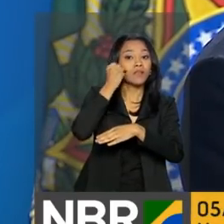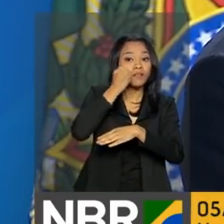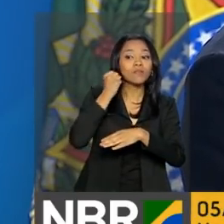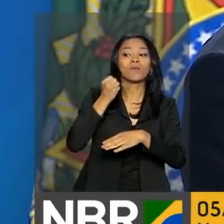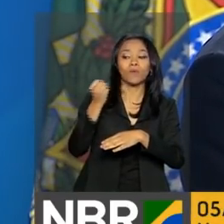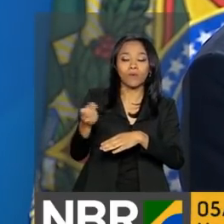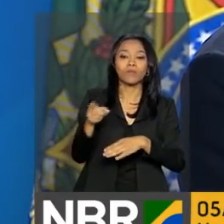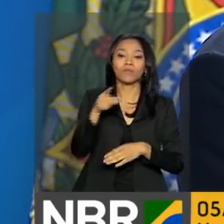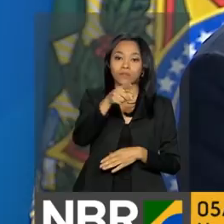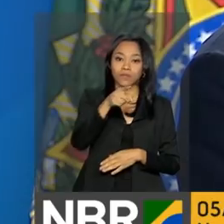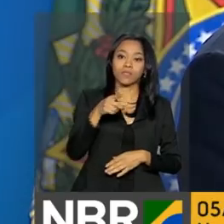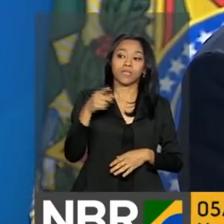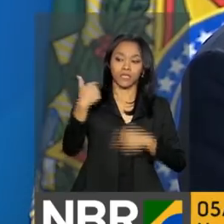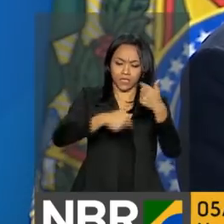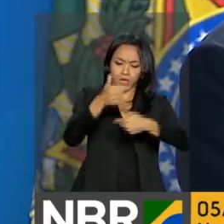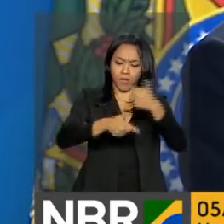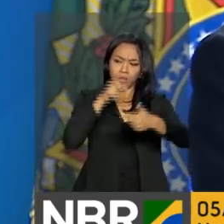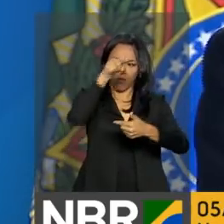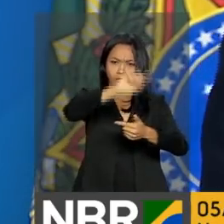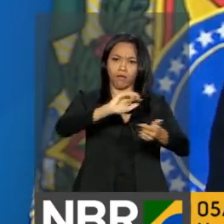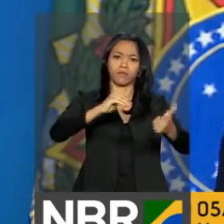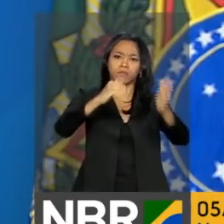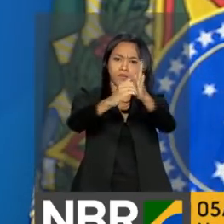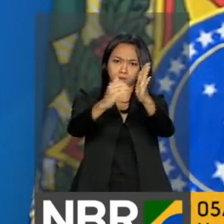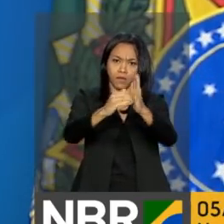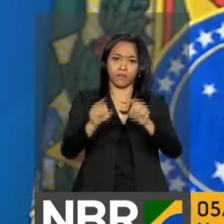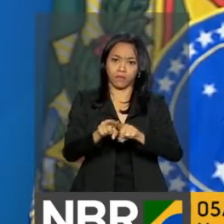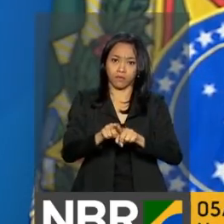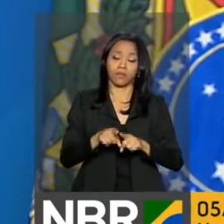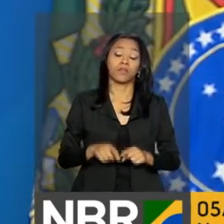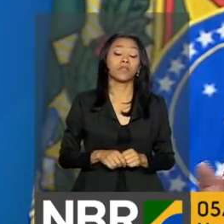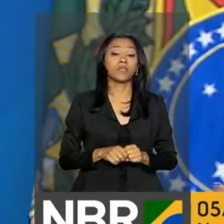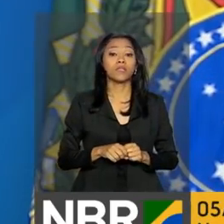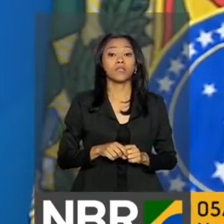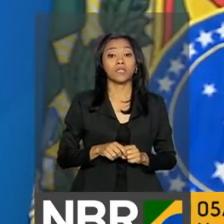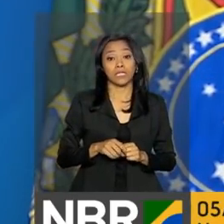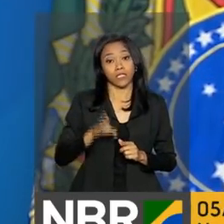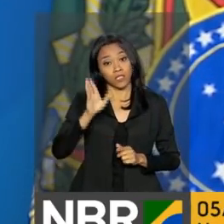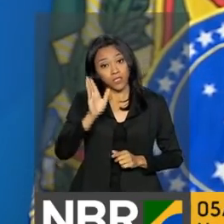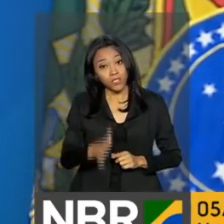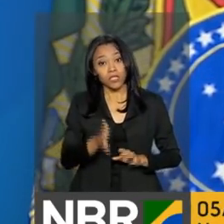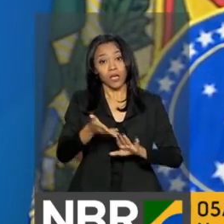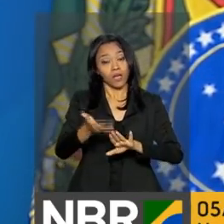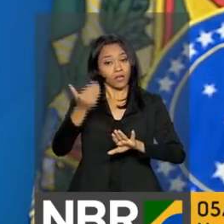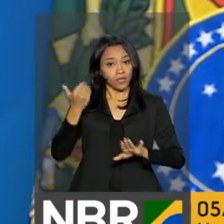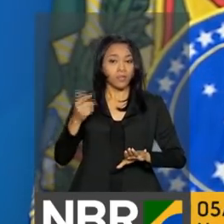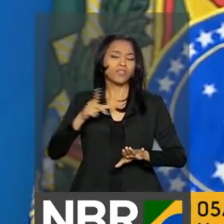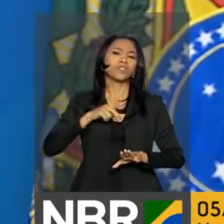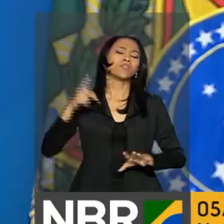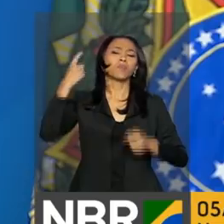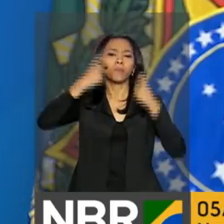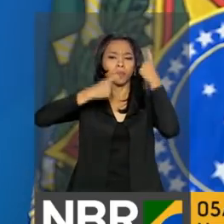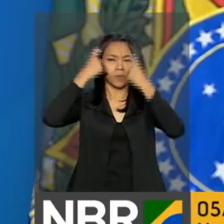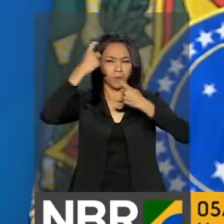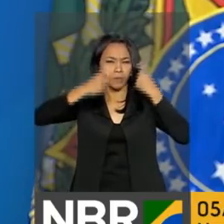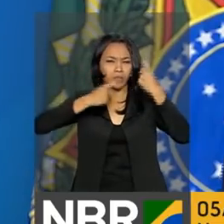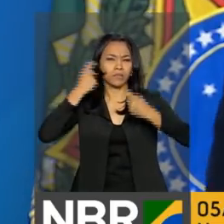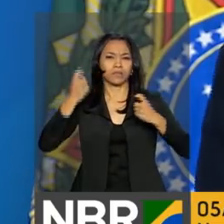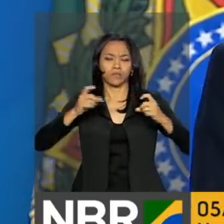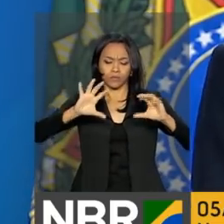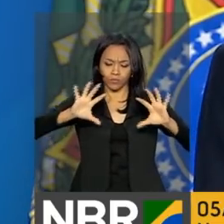matéria no senado federal onde é já havia essa preocupação conjunta